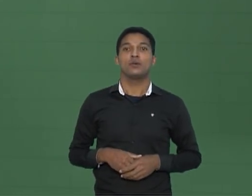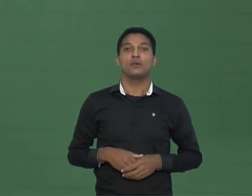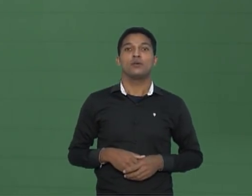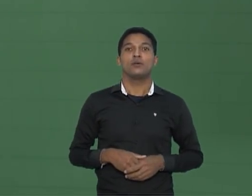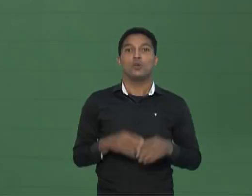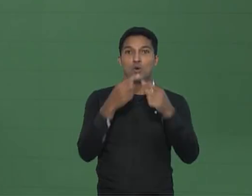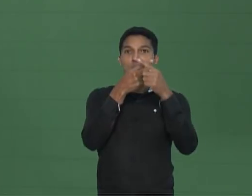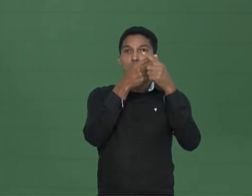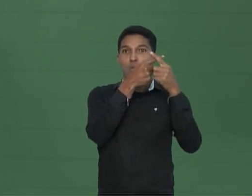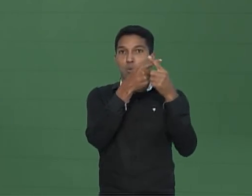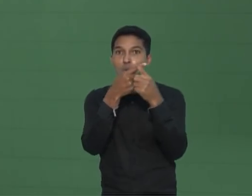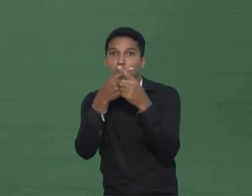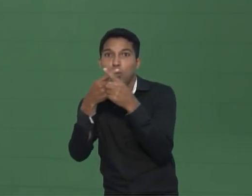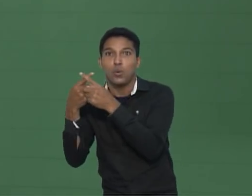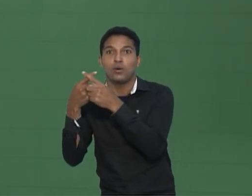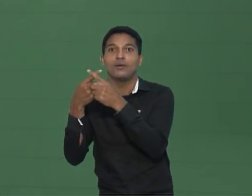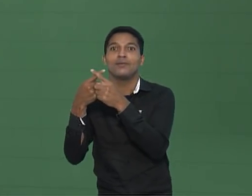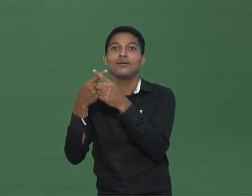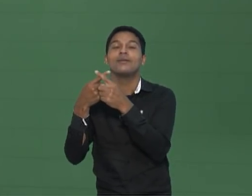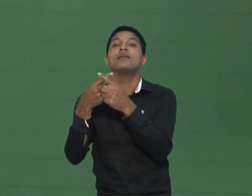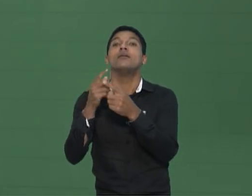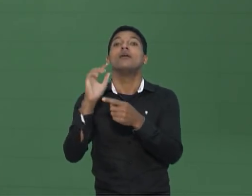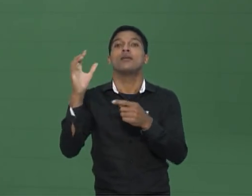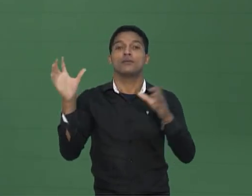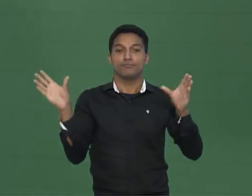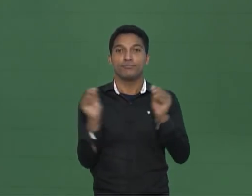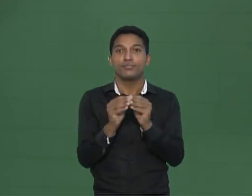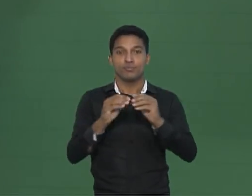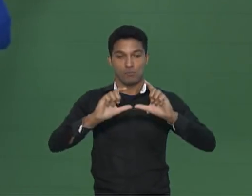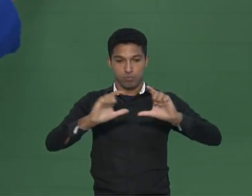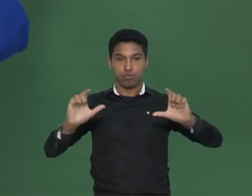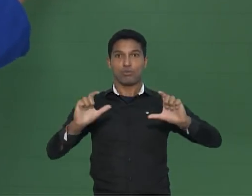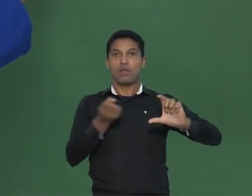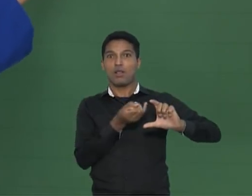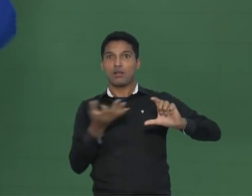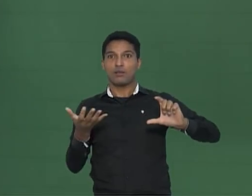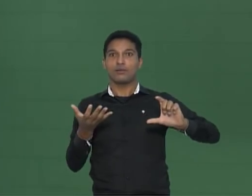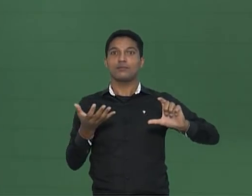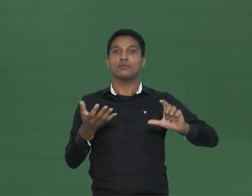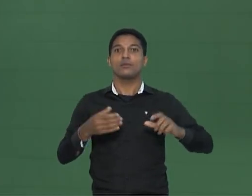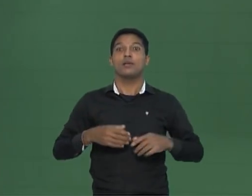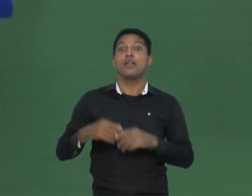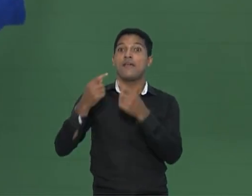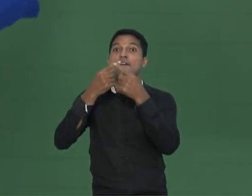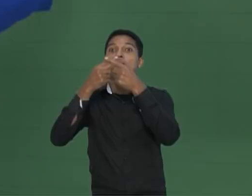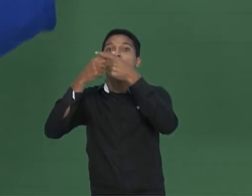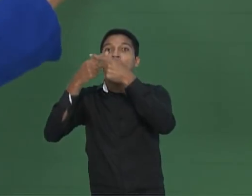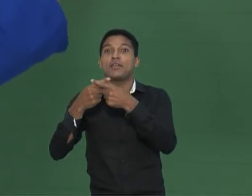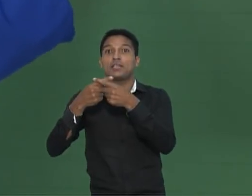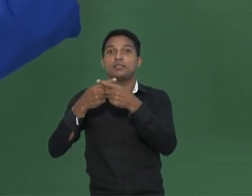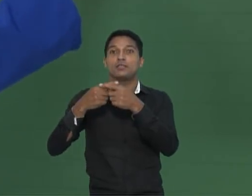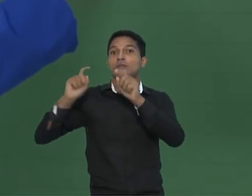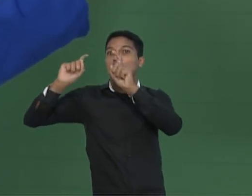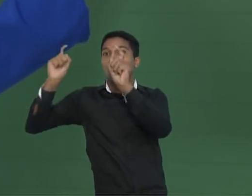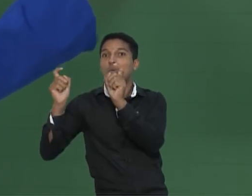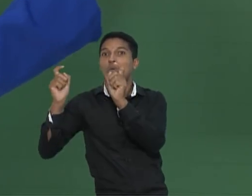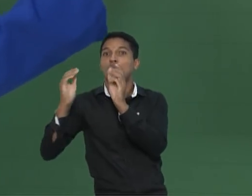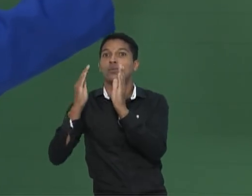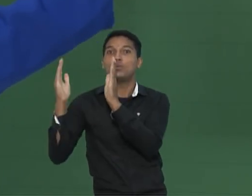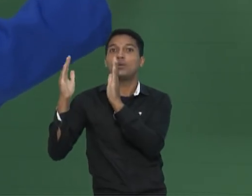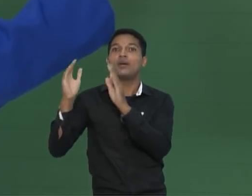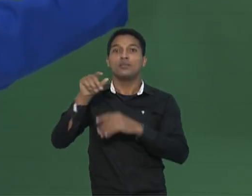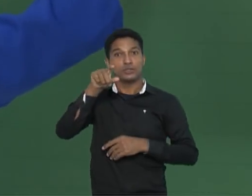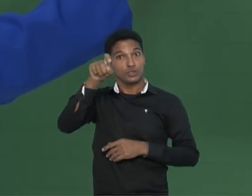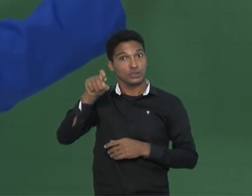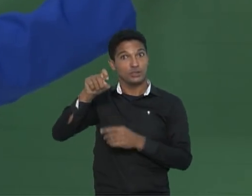eu reduzi a essa expressão algébrica aqui, vezes o outro parênteses, que é o